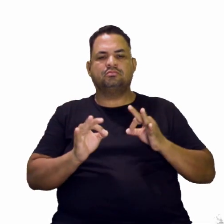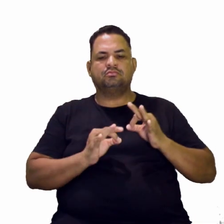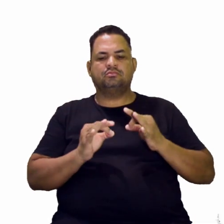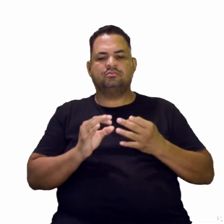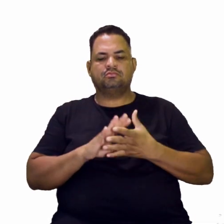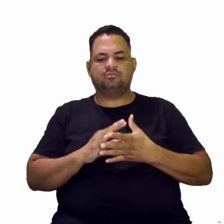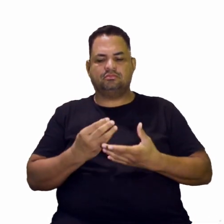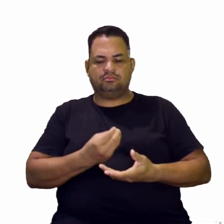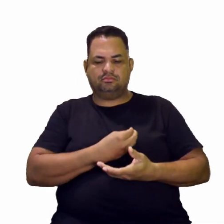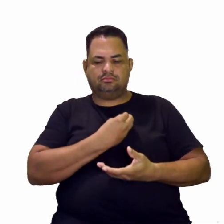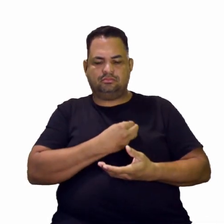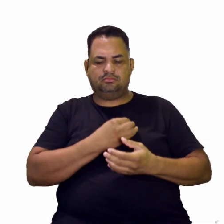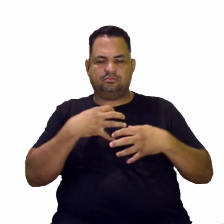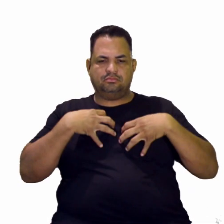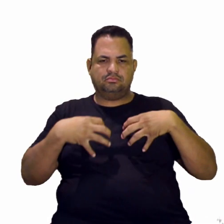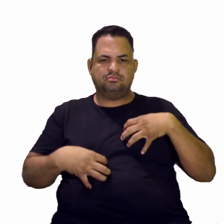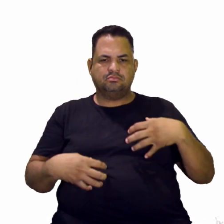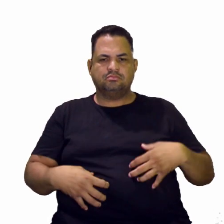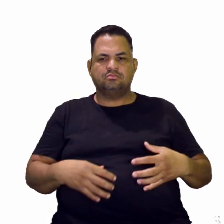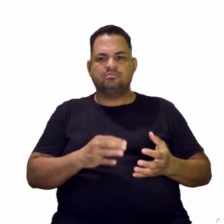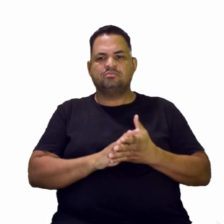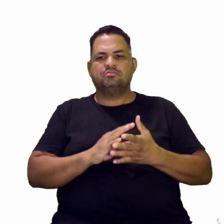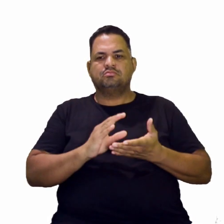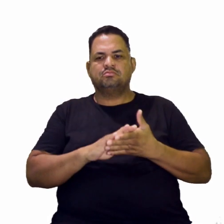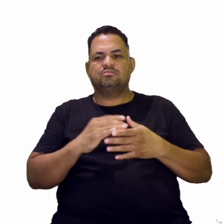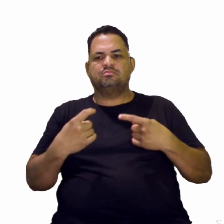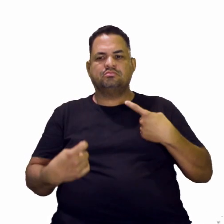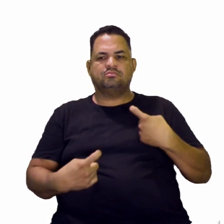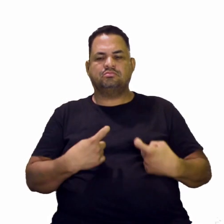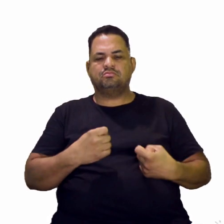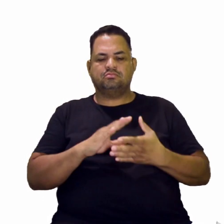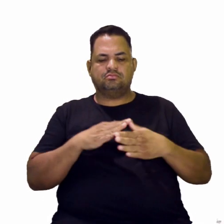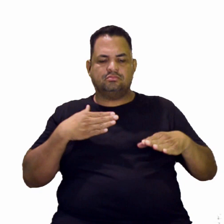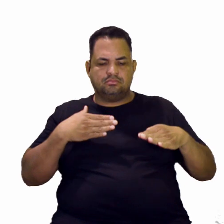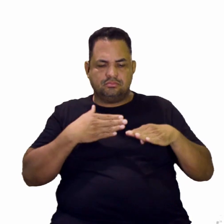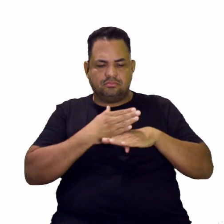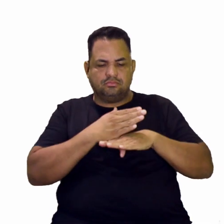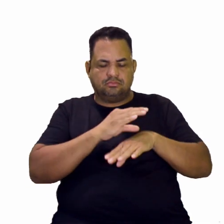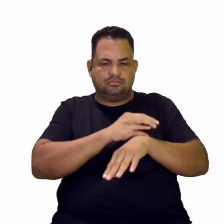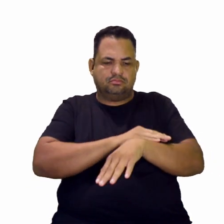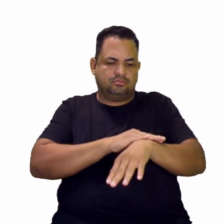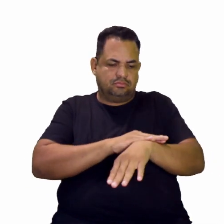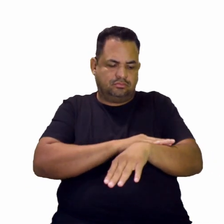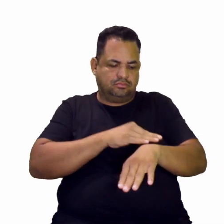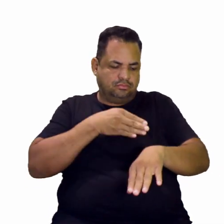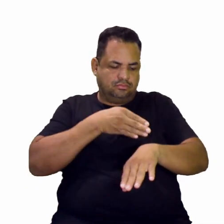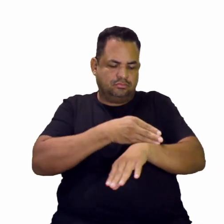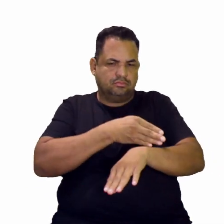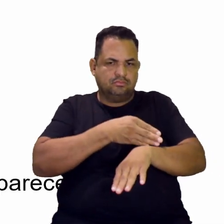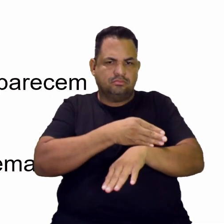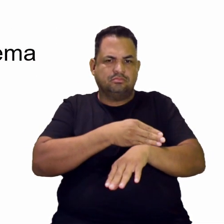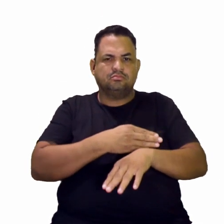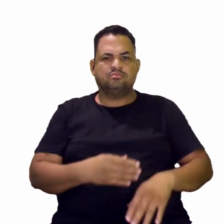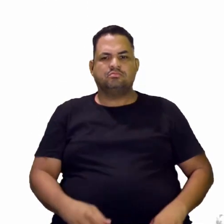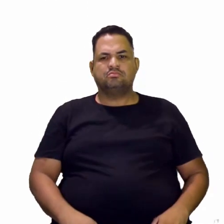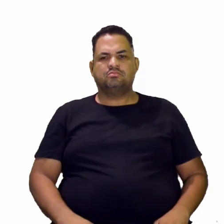bom? Essas bactérias que eram capazes de romper barreiras pela pele. A pele é um